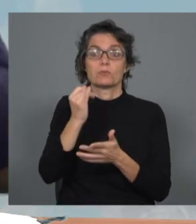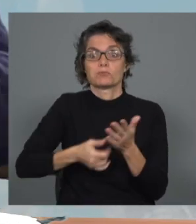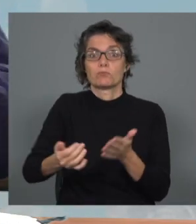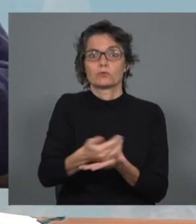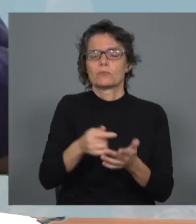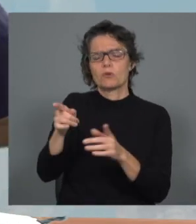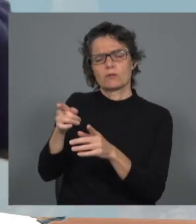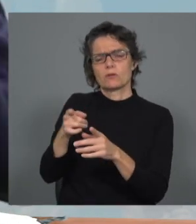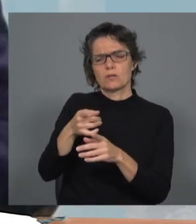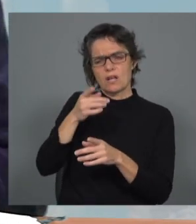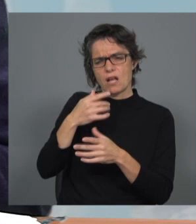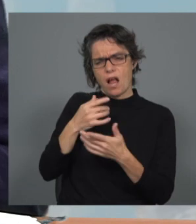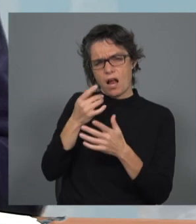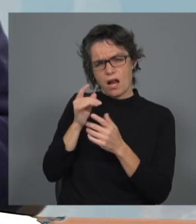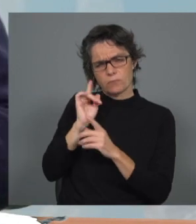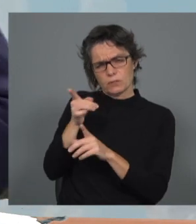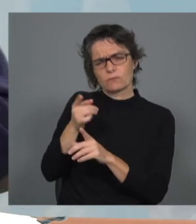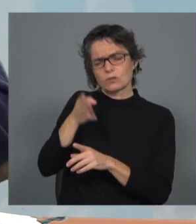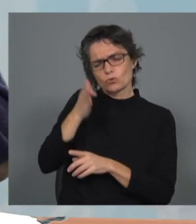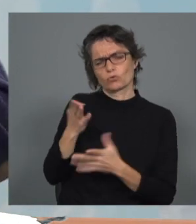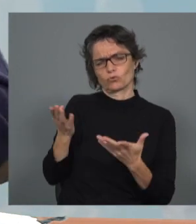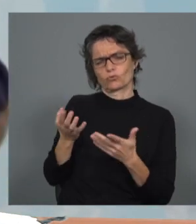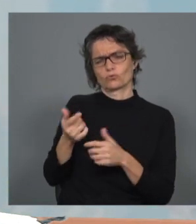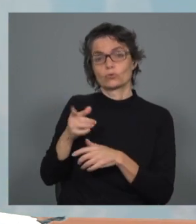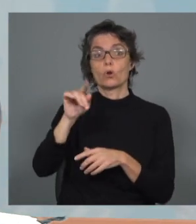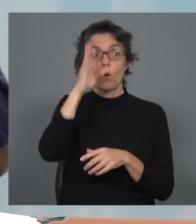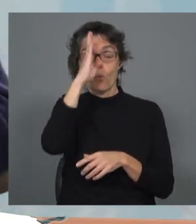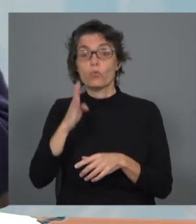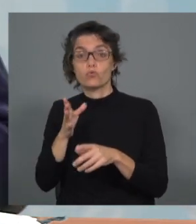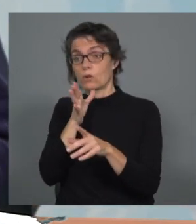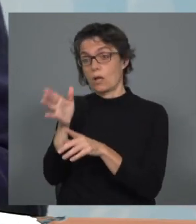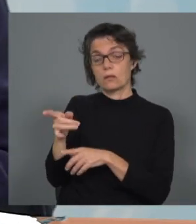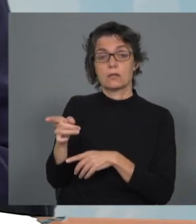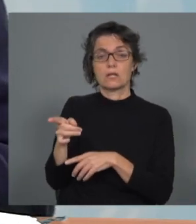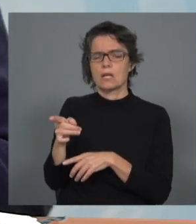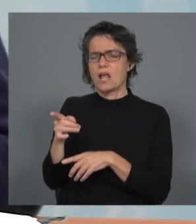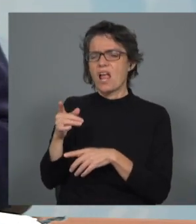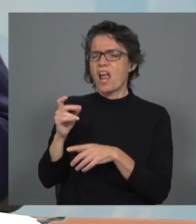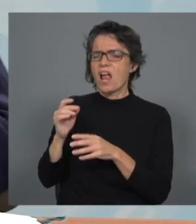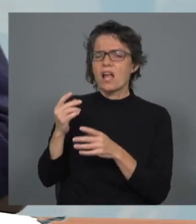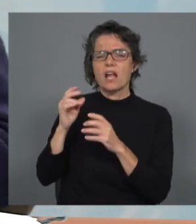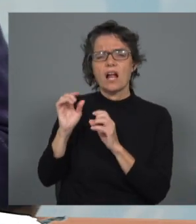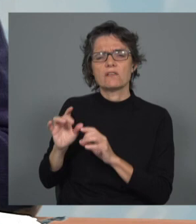comportai-vos com honestidade, responsavelmente. Aos soldados diz: não abuseis do poder que tendes,